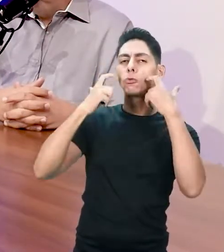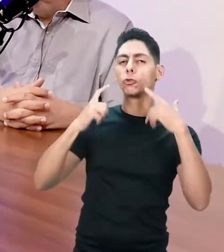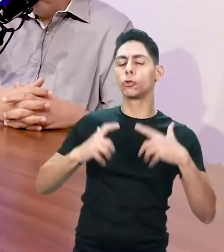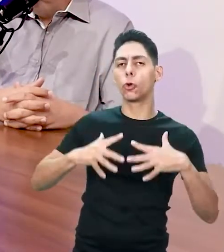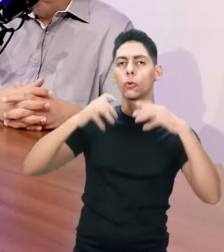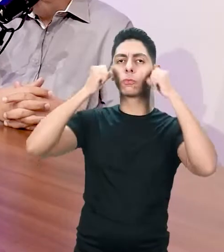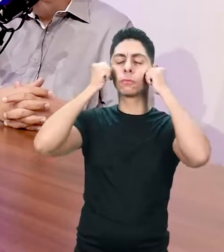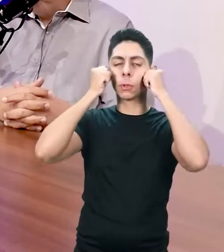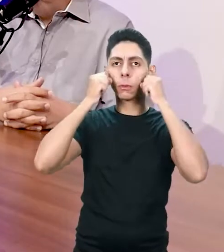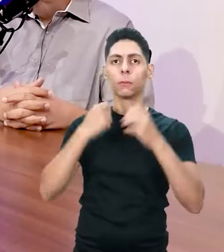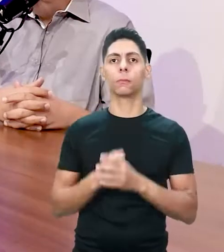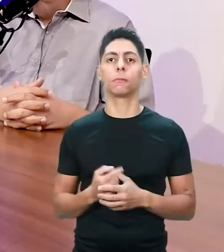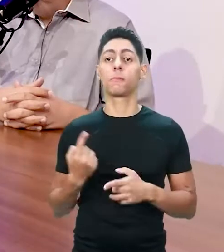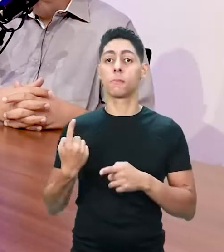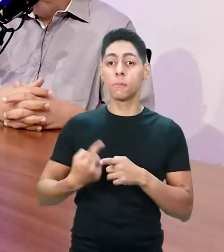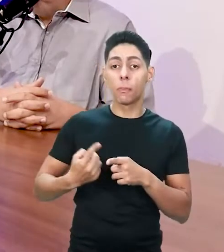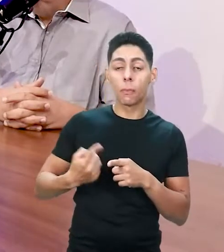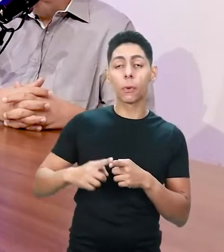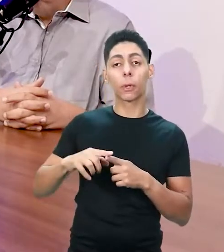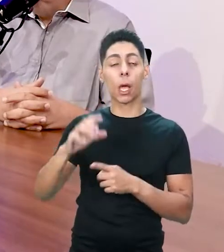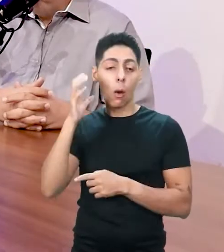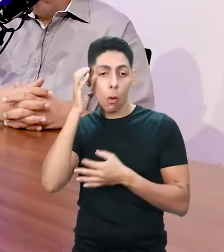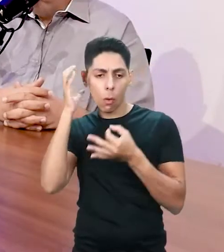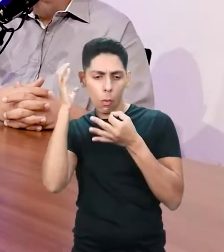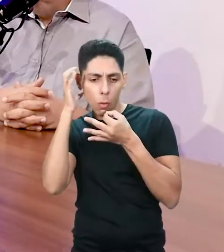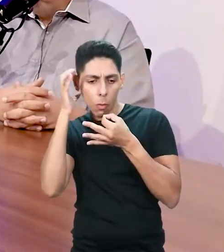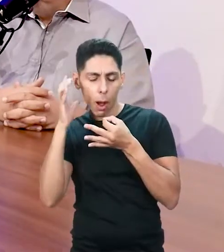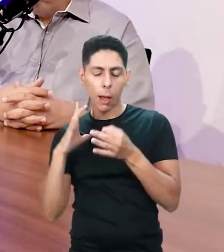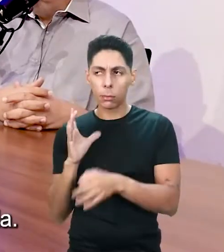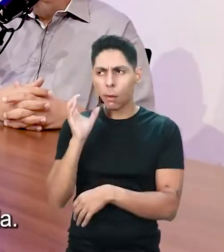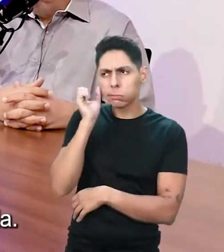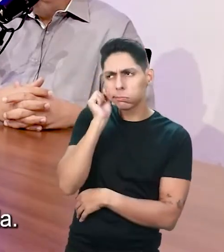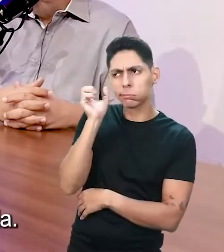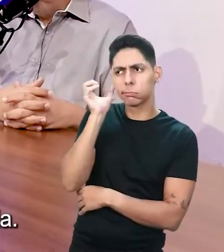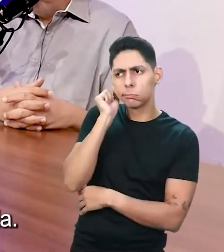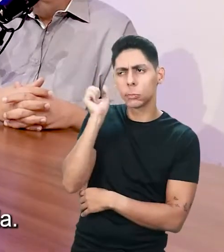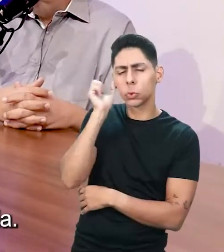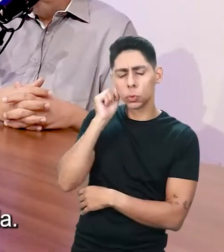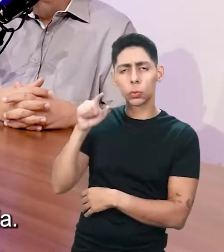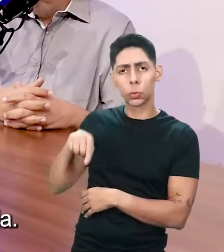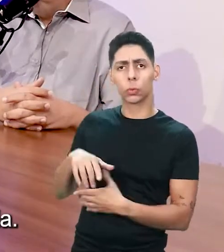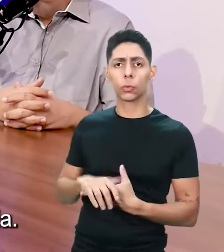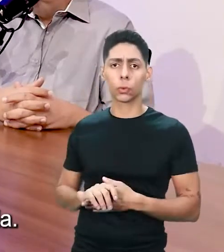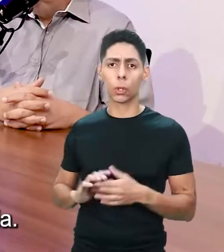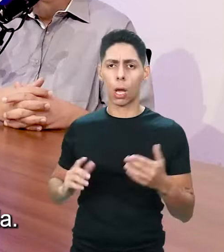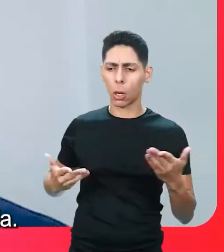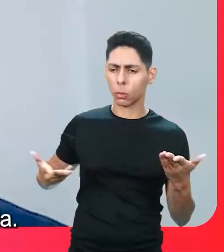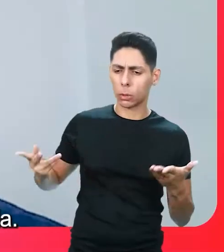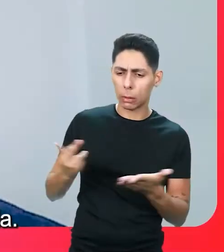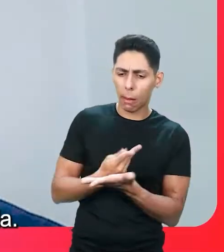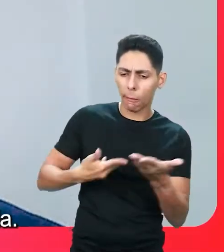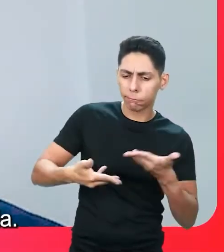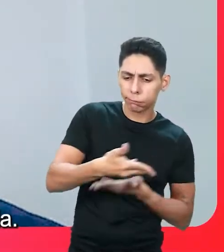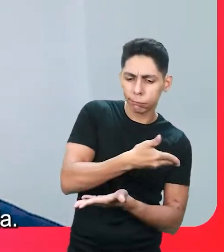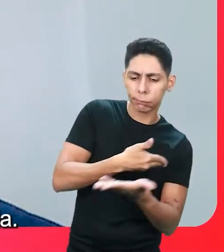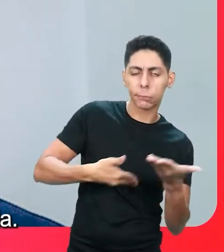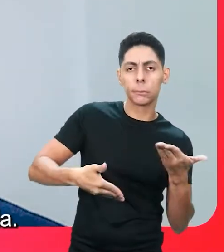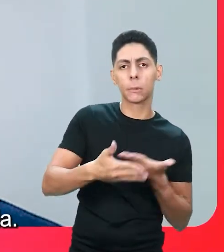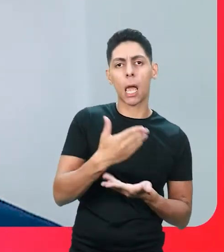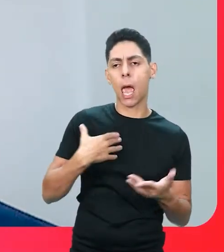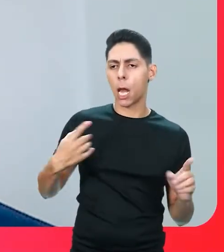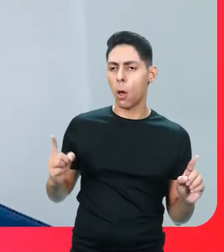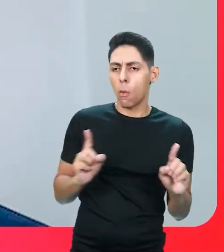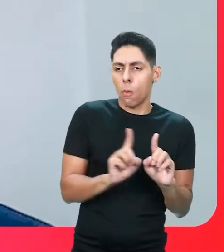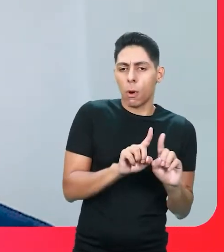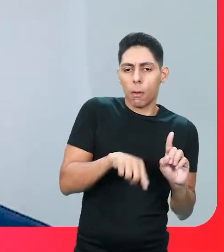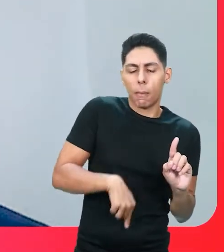comunicador falando comigo ali, eu como bebê, aquele comunicador ou aquela comunicadora era uma companhia.